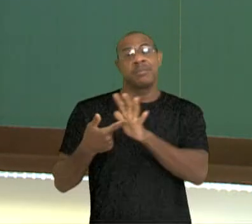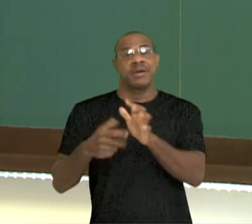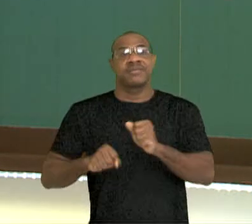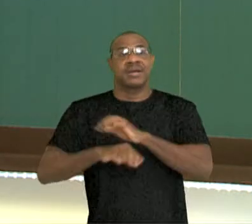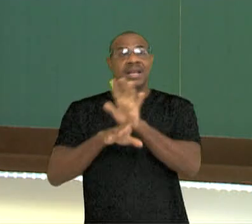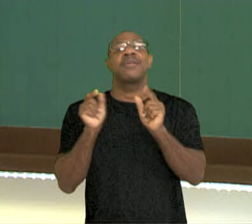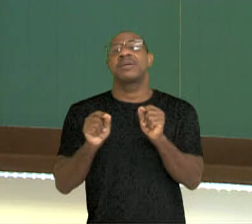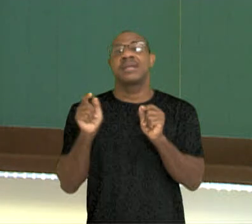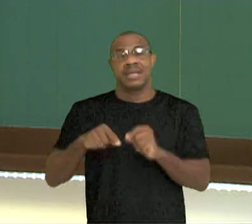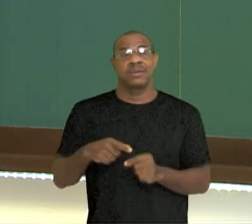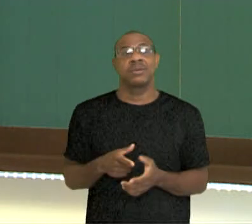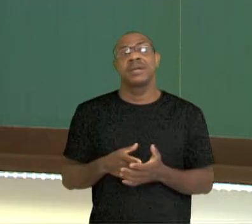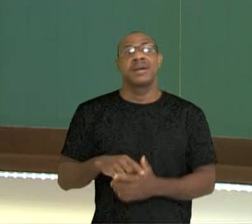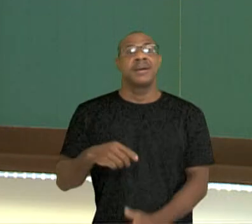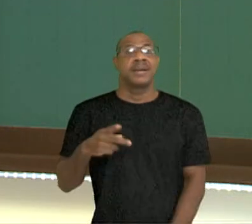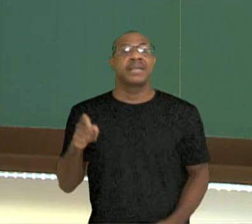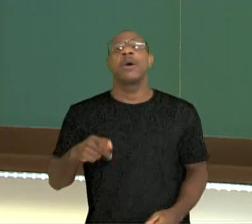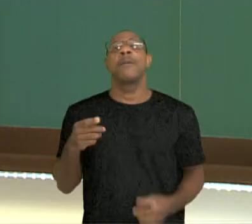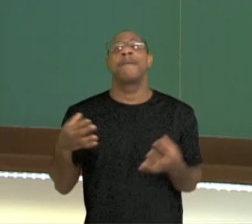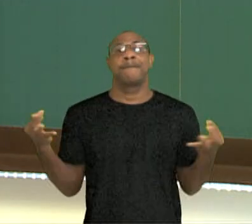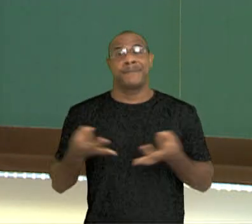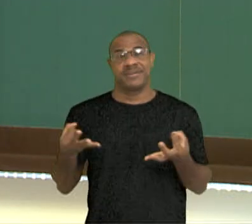perfeito. Combinado?